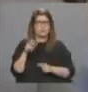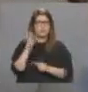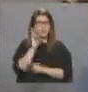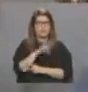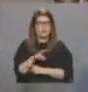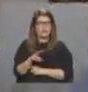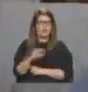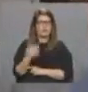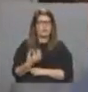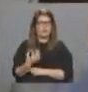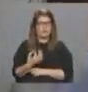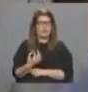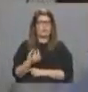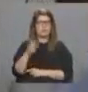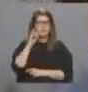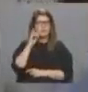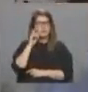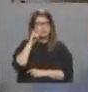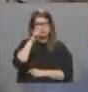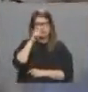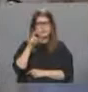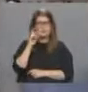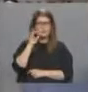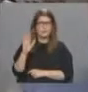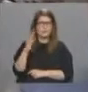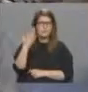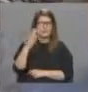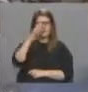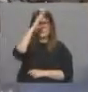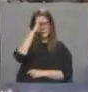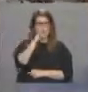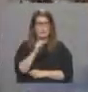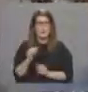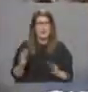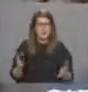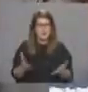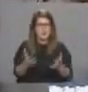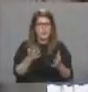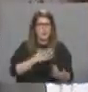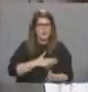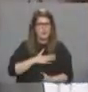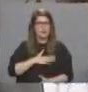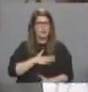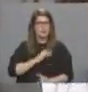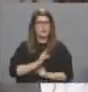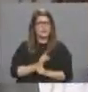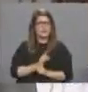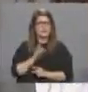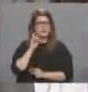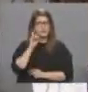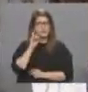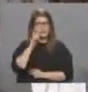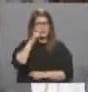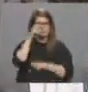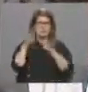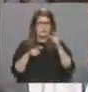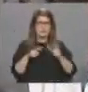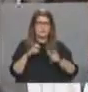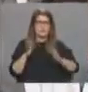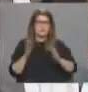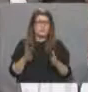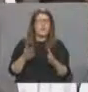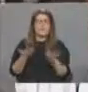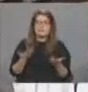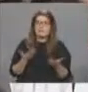e a segurança das pessoas tem que estar em primeiro lugar, e se o governo não quer potenciar, seja lá aquilo que for, pelo menos potencie a segurança das pessoas antes que aconteçam